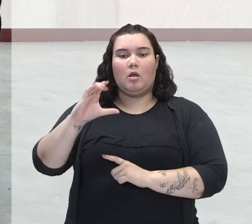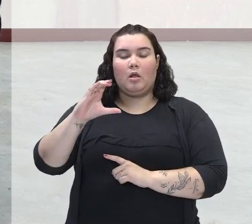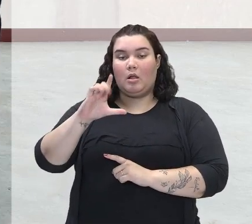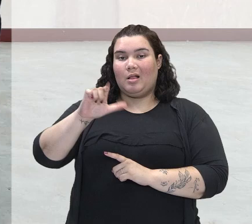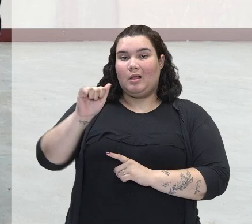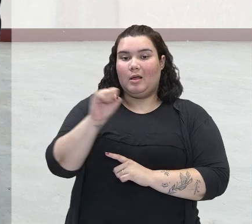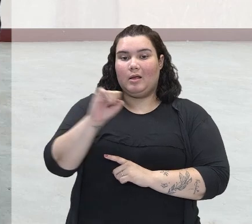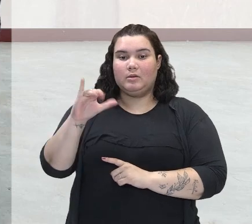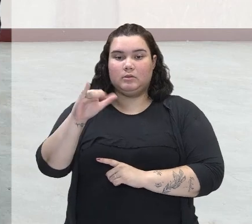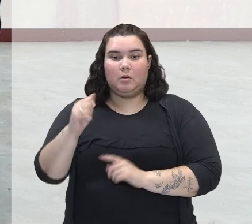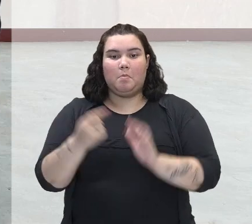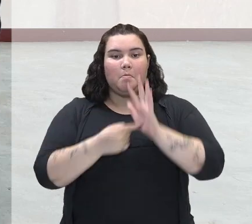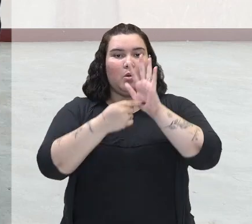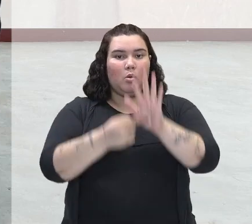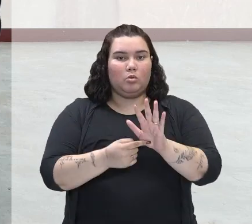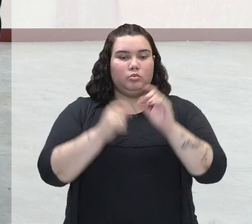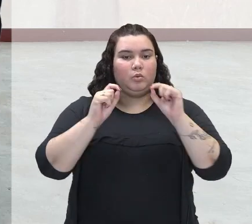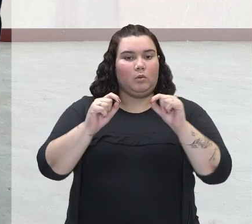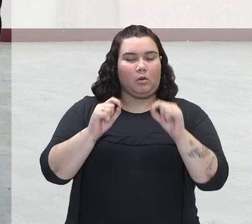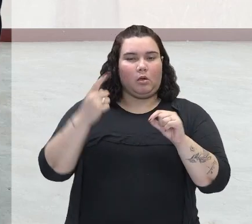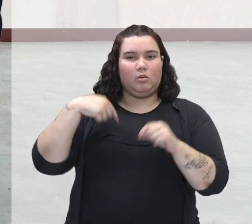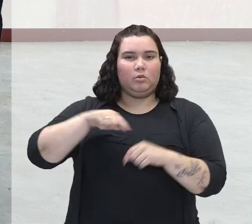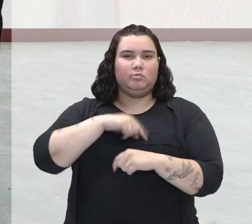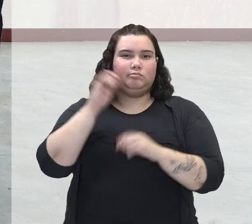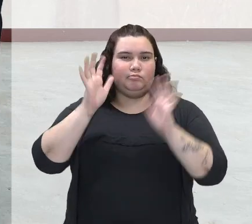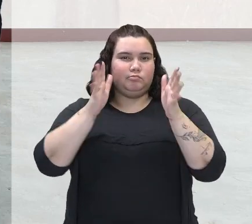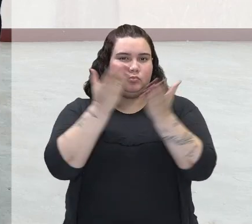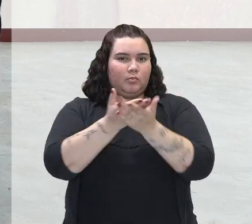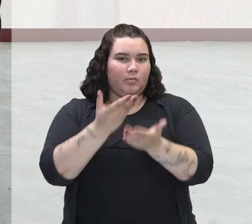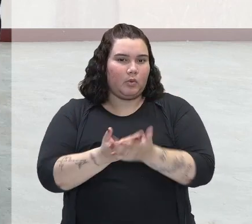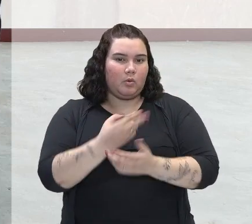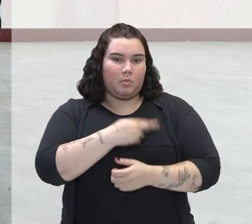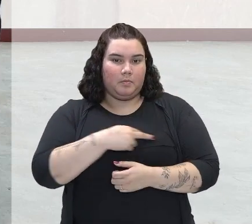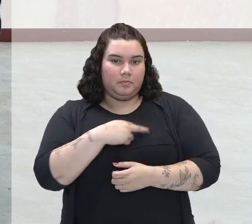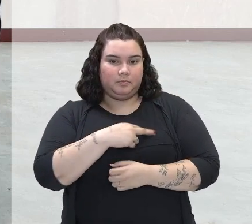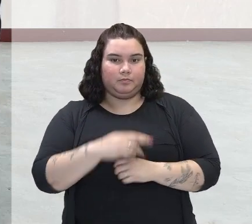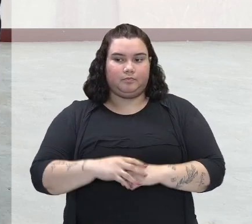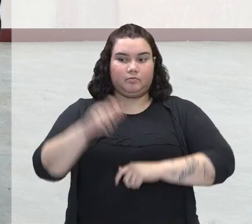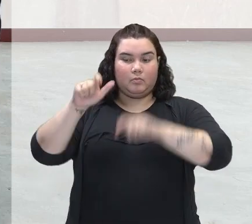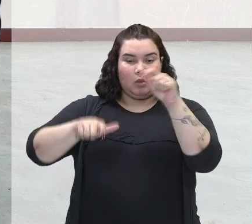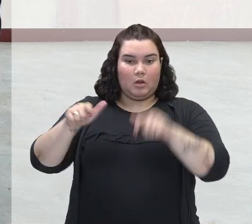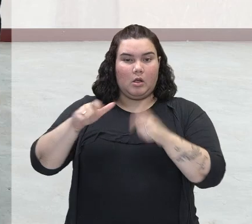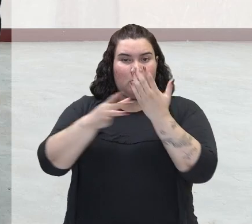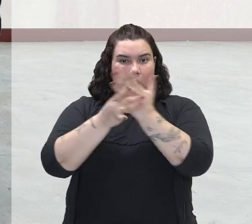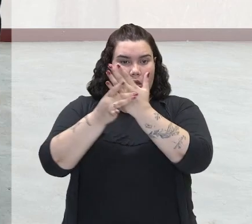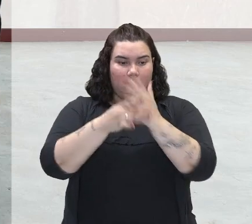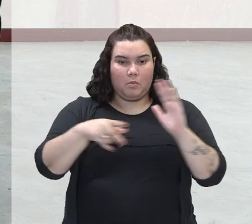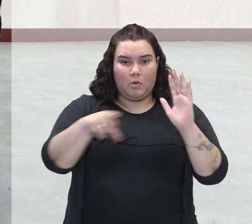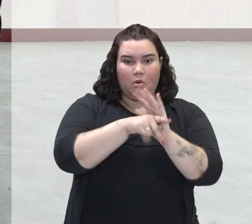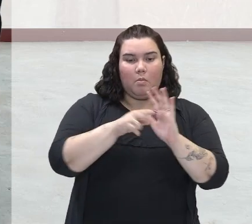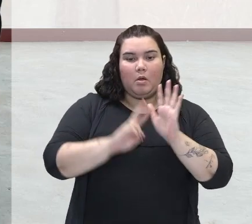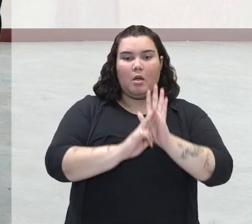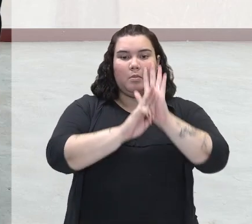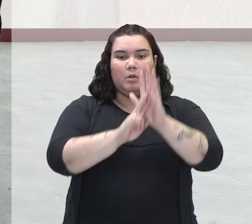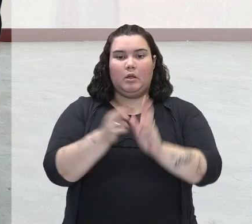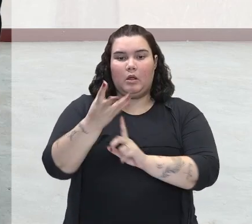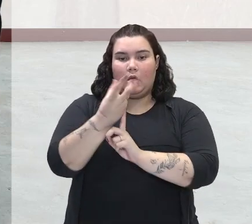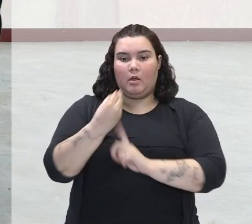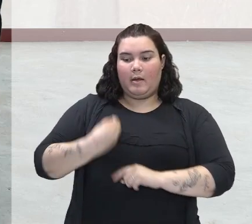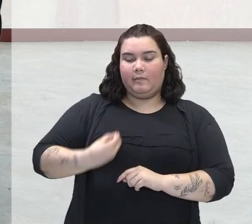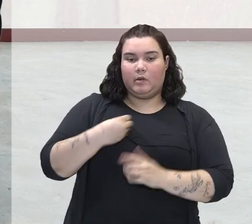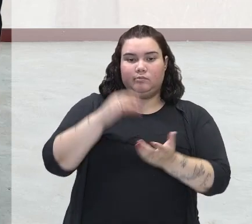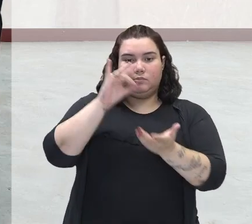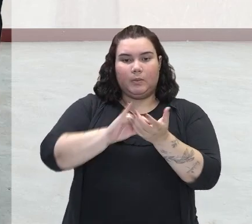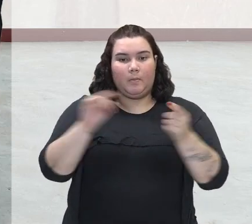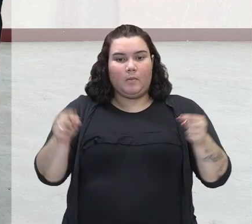apresentavam narrativas idealizadas, que foi o que a gente viu no romantismo, né? Os realistas buscavam apresentar na arte a vida em